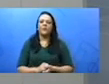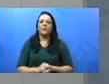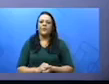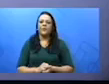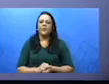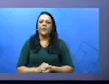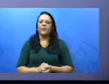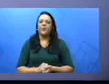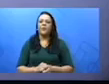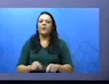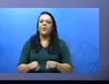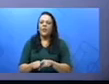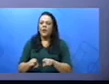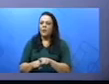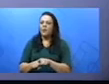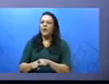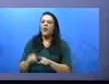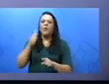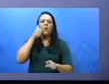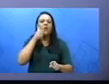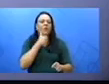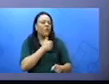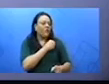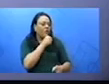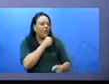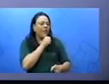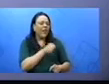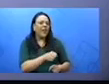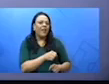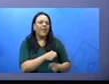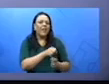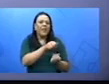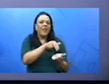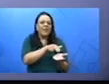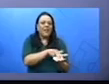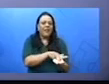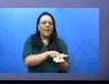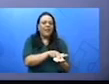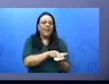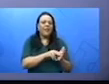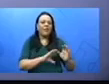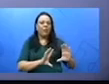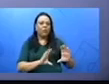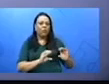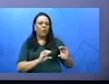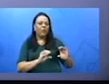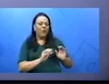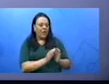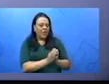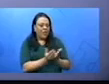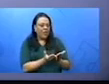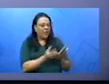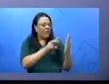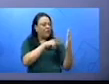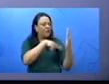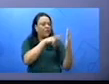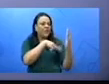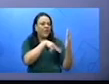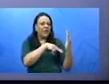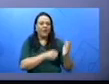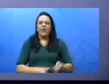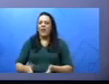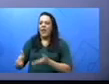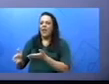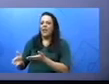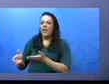Aqui também, uma senhora, toda acomodada, bem acomodada, aliás, lendo um livro. De cá, jovens também